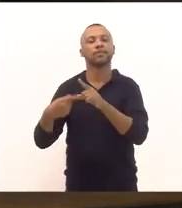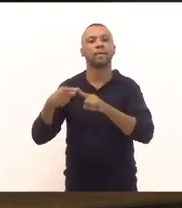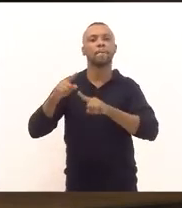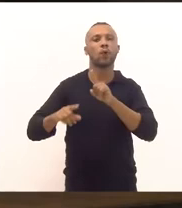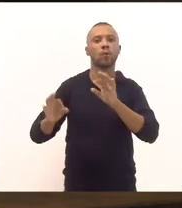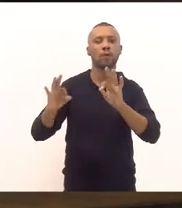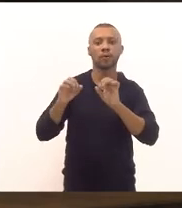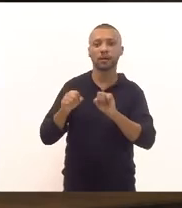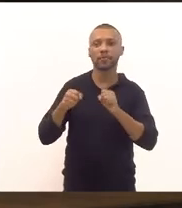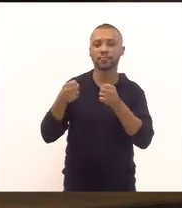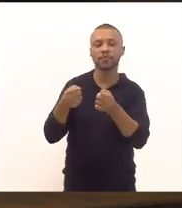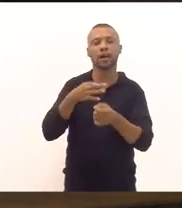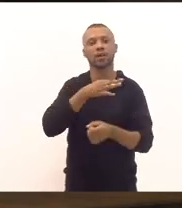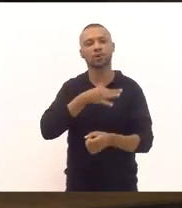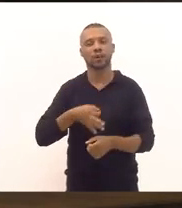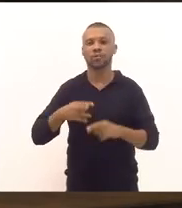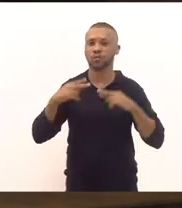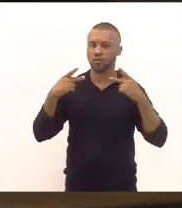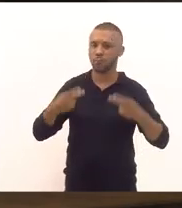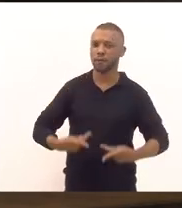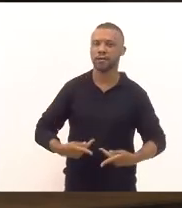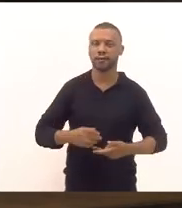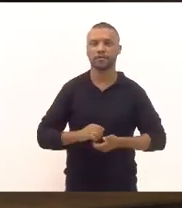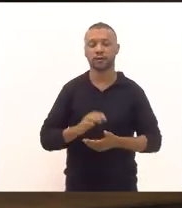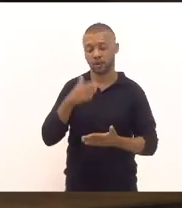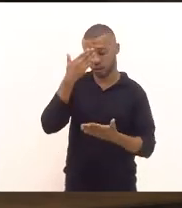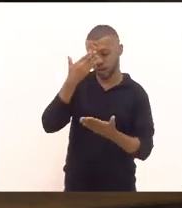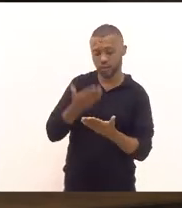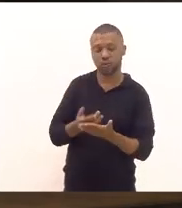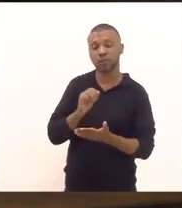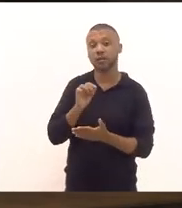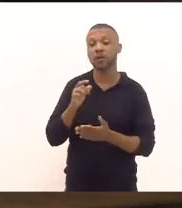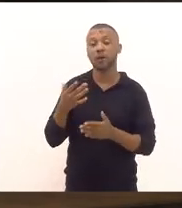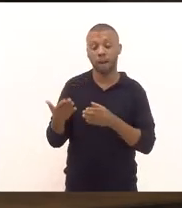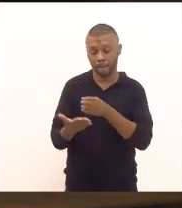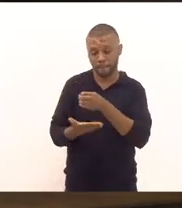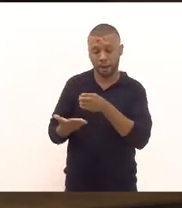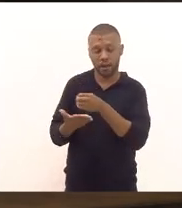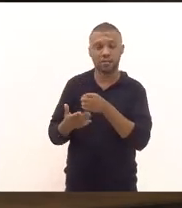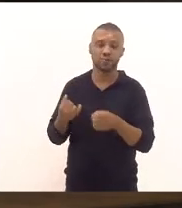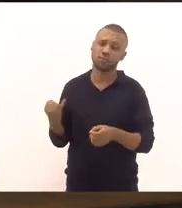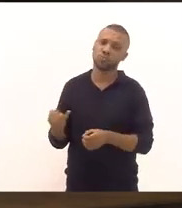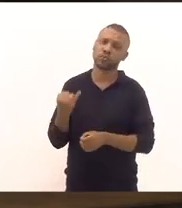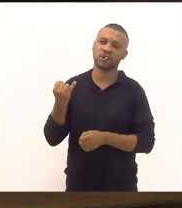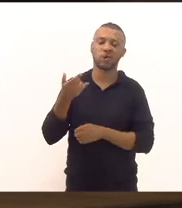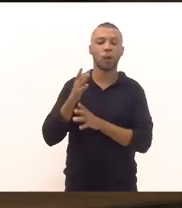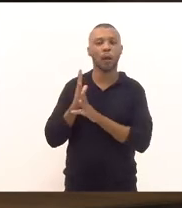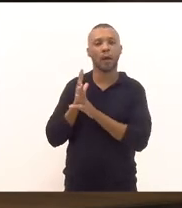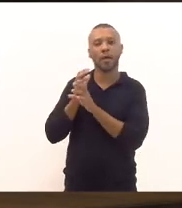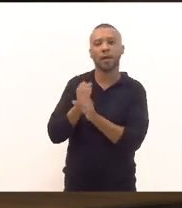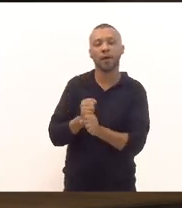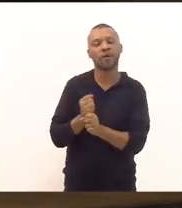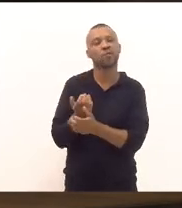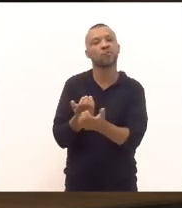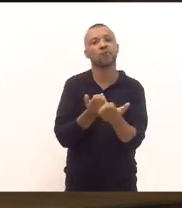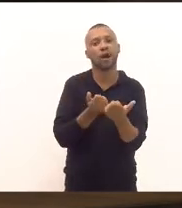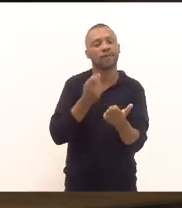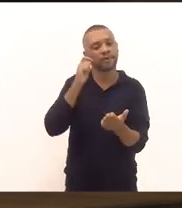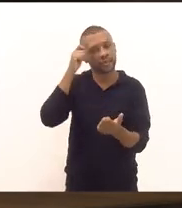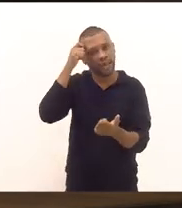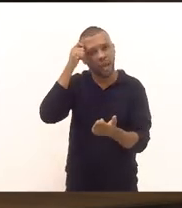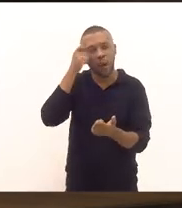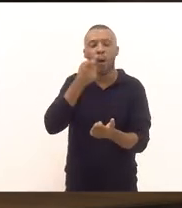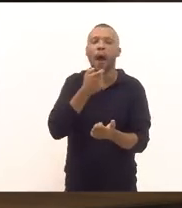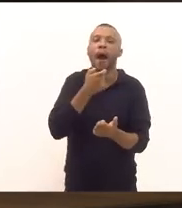defender a dignidade humana Eu acho que o fundamental na trajetória de um jovem negro da Vila da